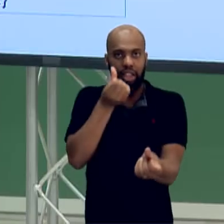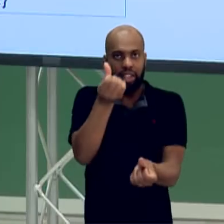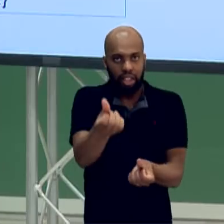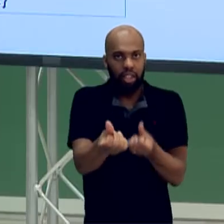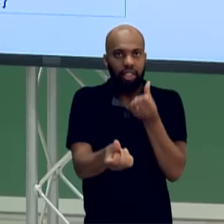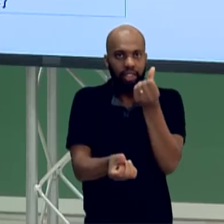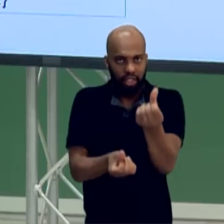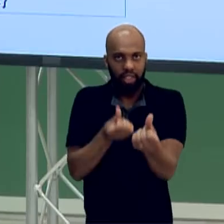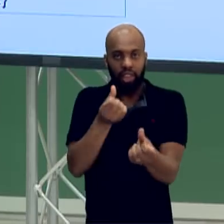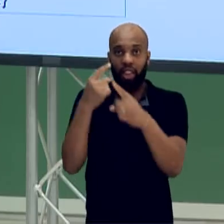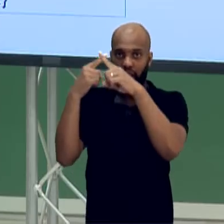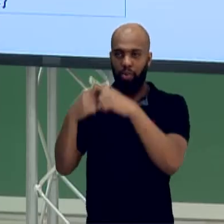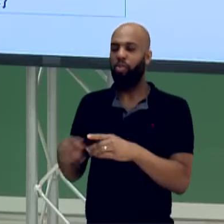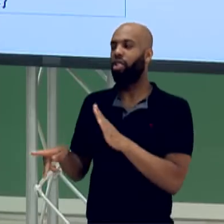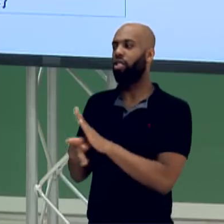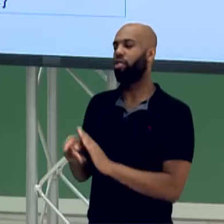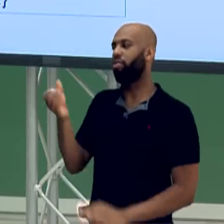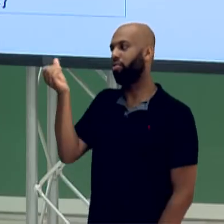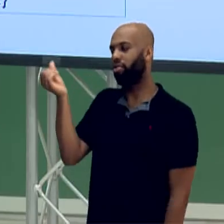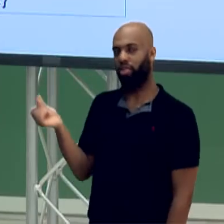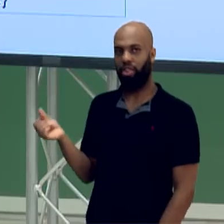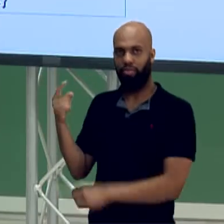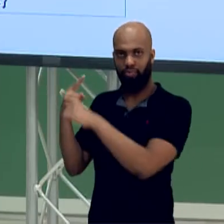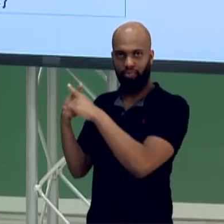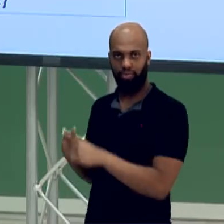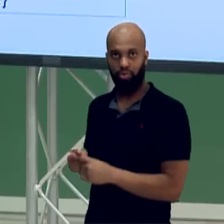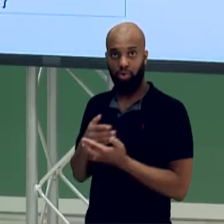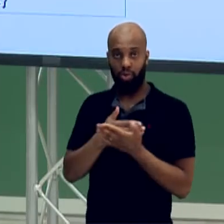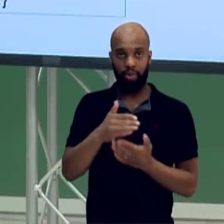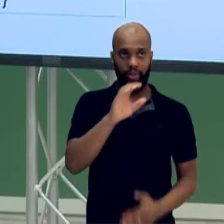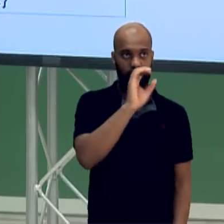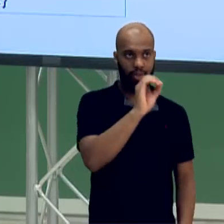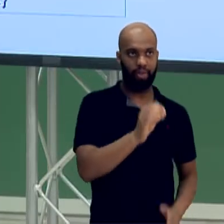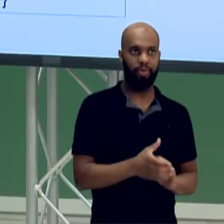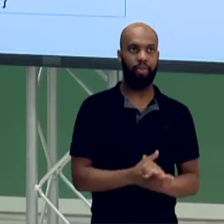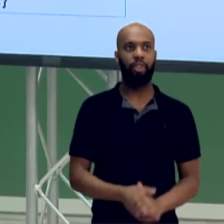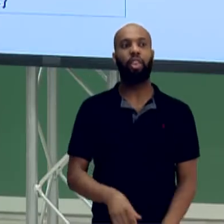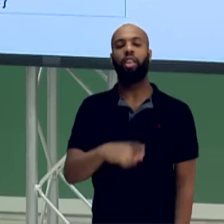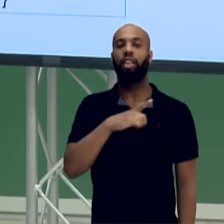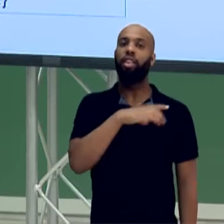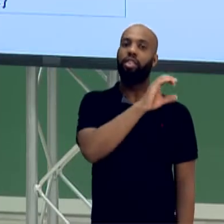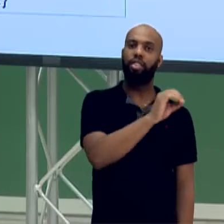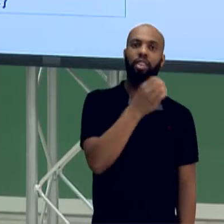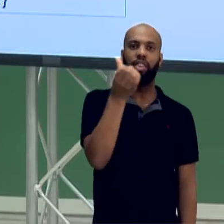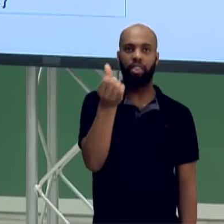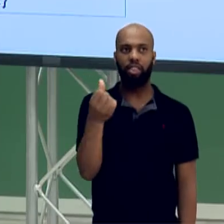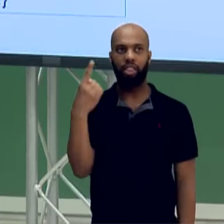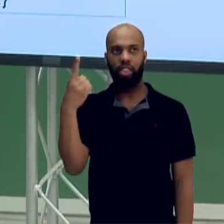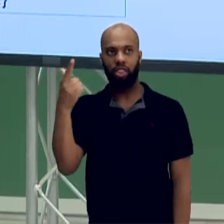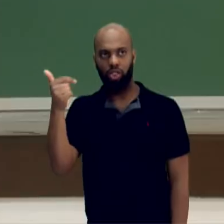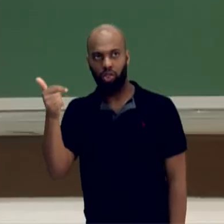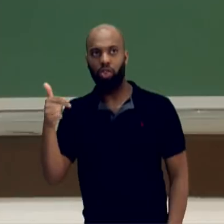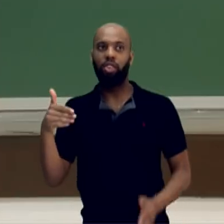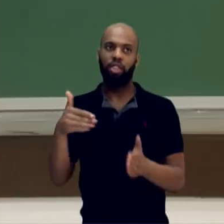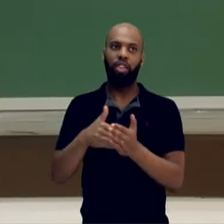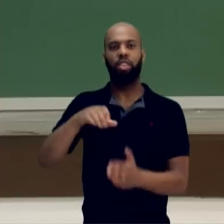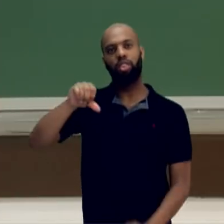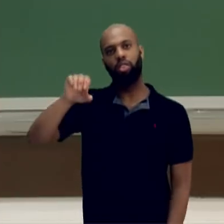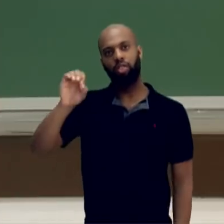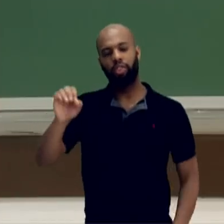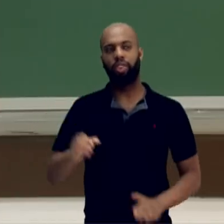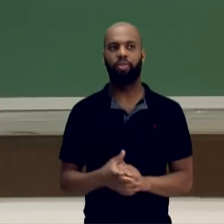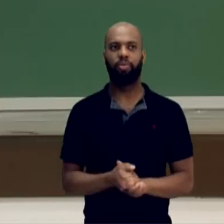a tabuada de 6 em 6 partindo do 0. Então, 0, 6, 12, também fui até o